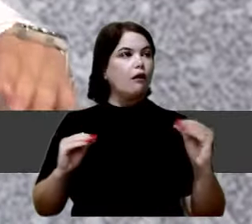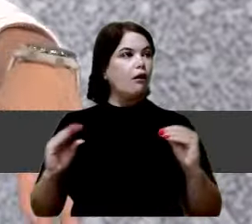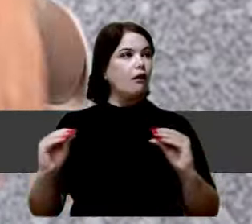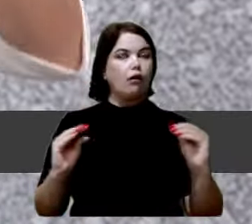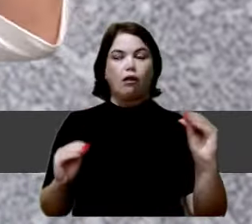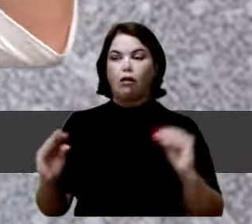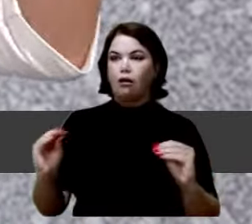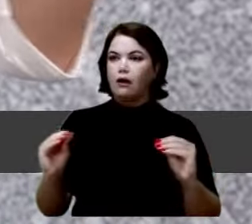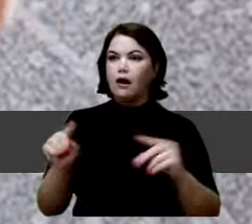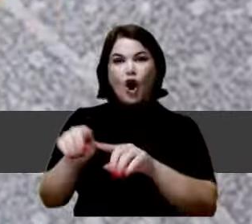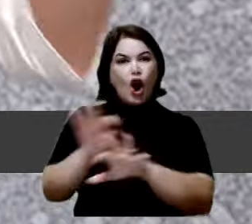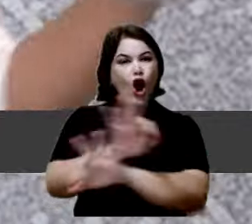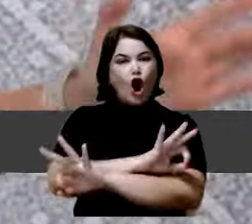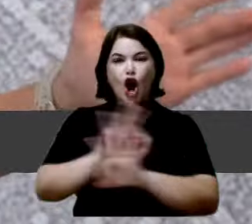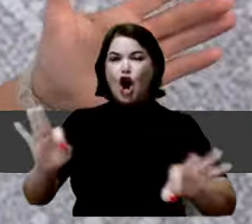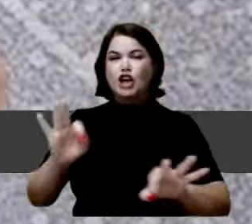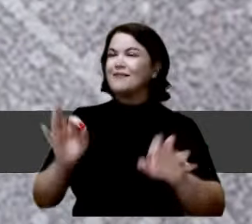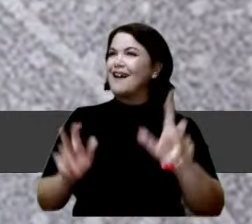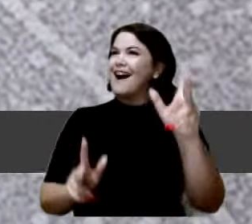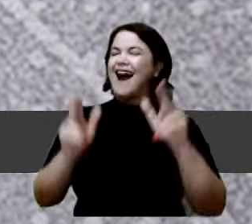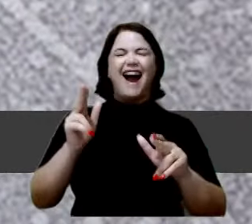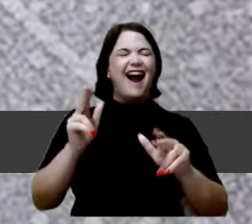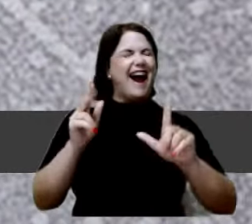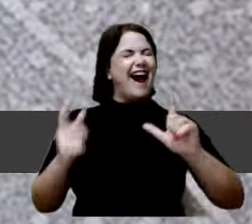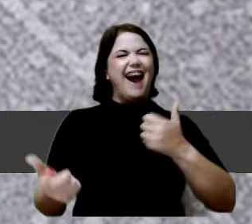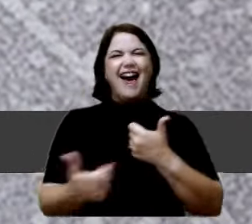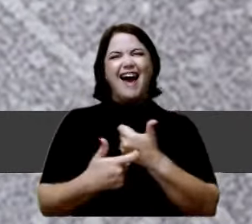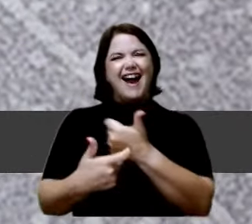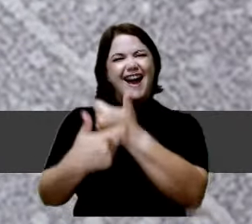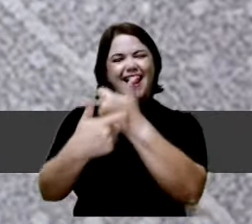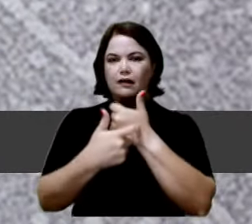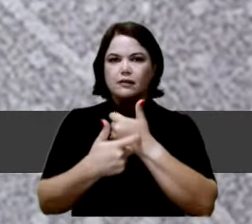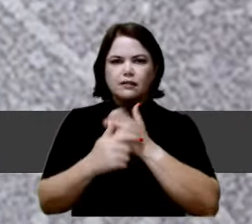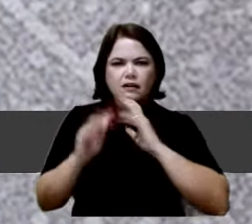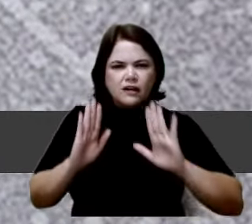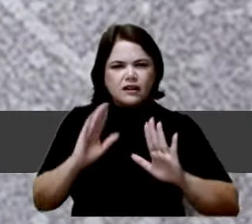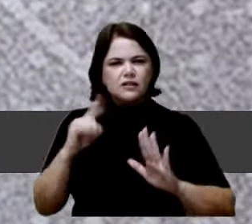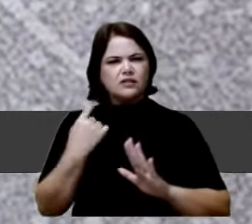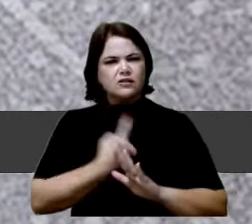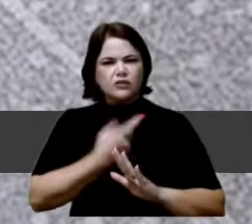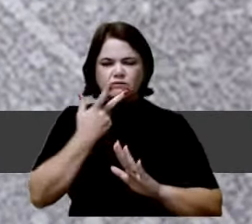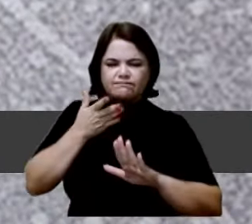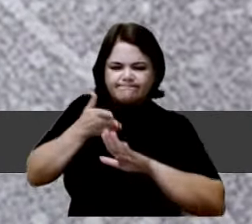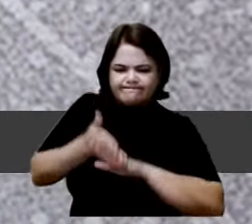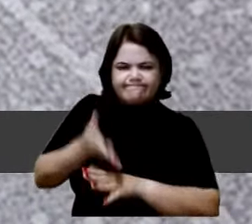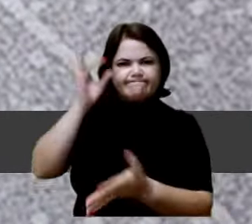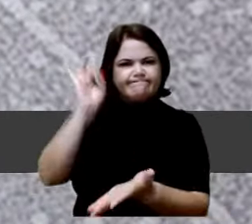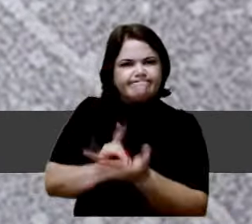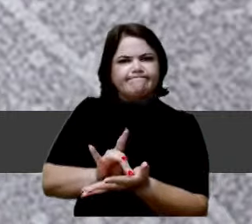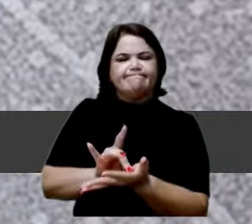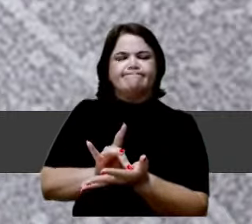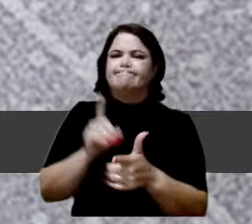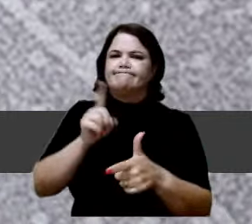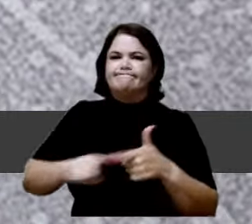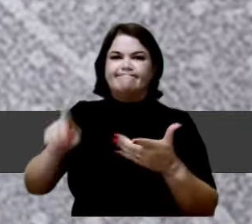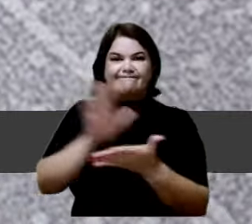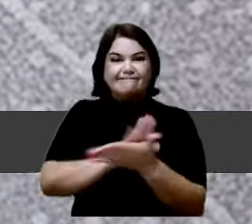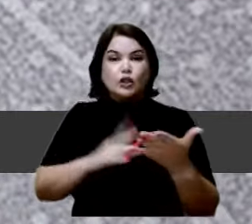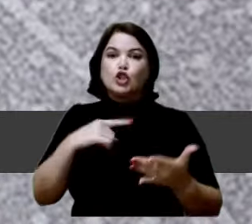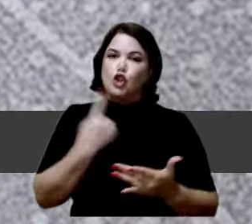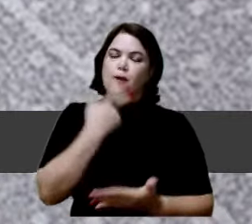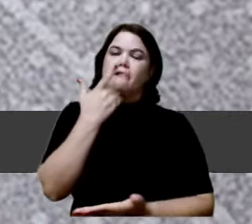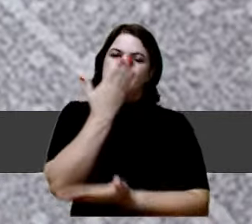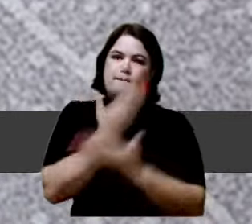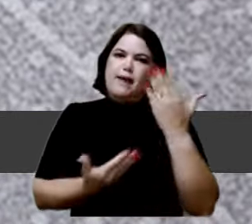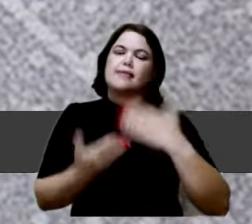ótimo cores likee uhuru maravilha mas se a gente não se debruçar sobre os problemas reais a gente vai perder uma baita oportunidade aqui